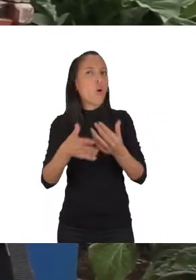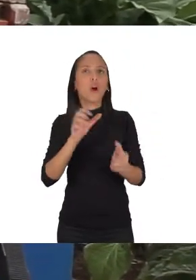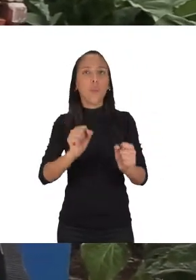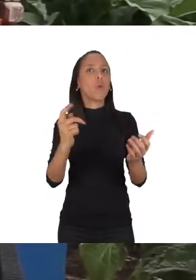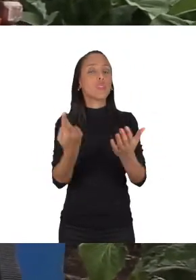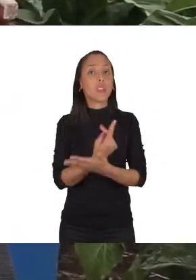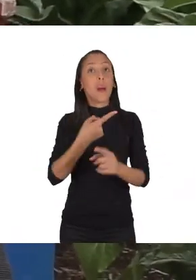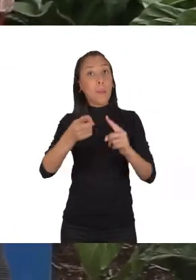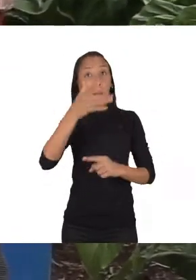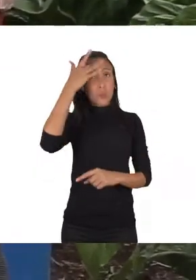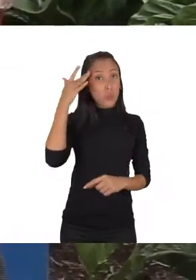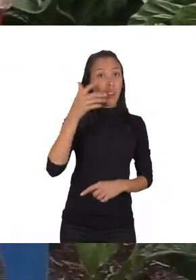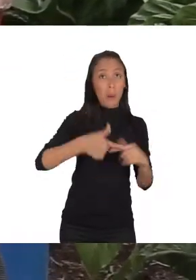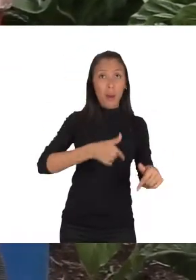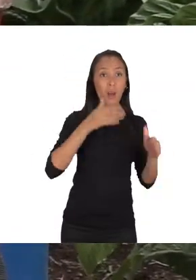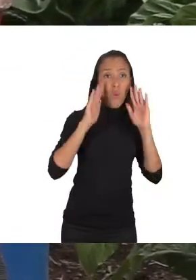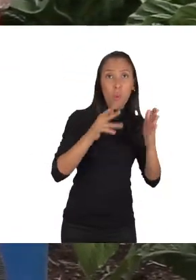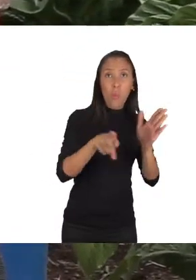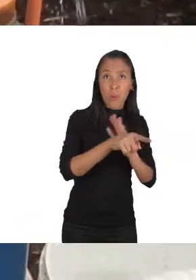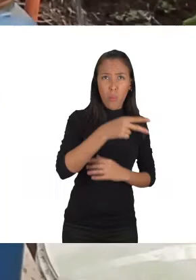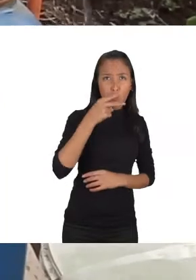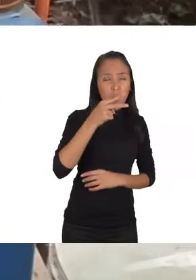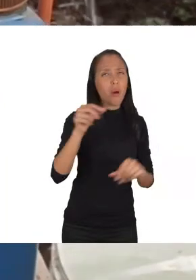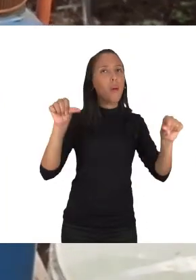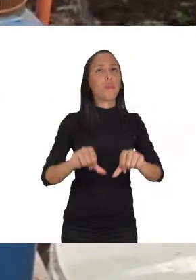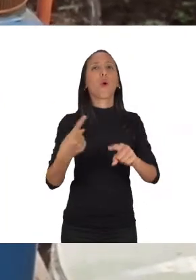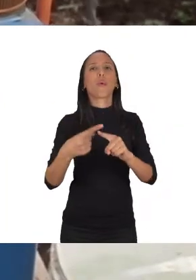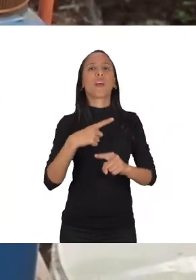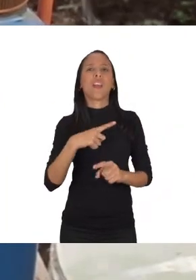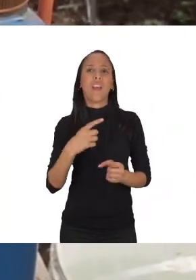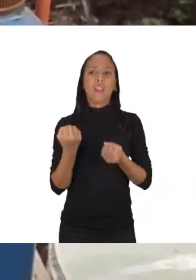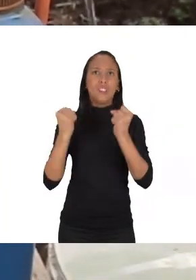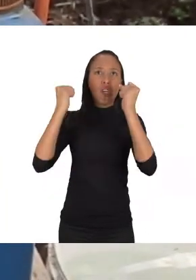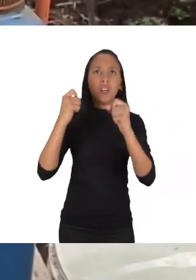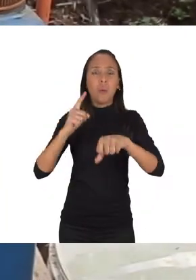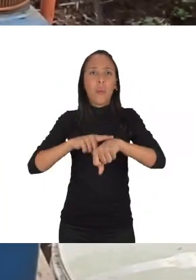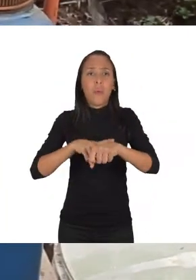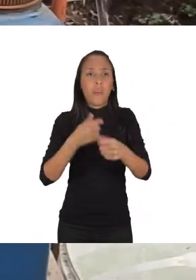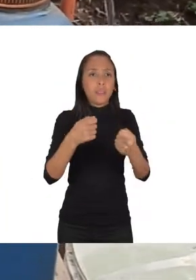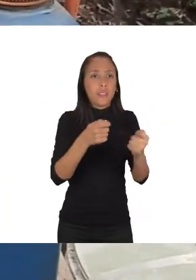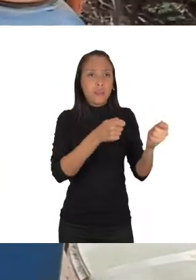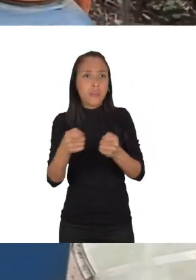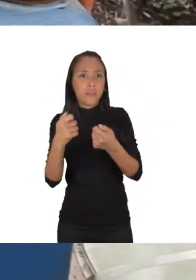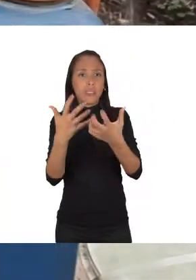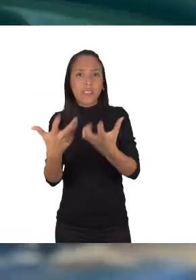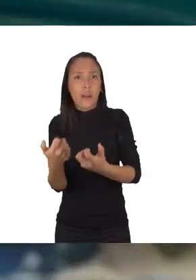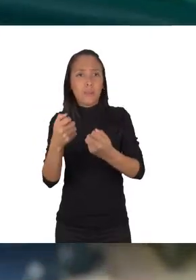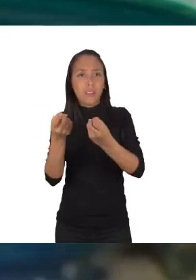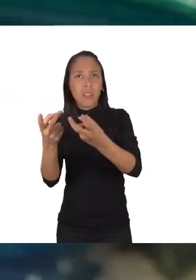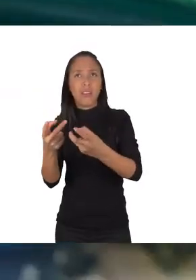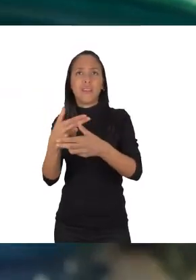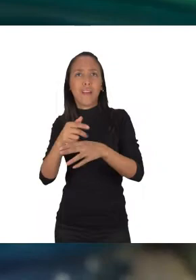tem todo o estresse do instrutor lá na cola dele, tem o estresse da safra que tem que secar, tem o estresse de tudo isso. né? Mas